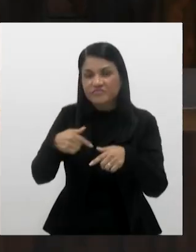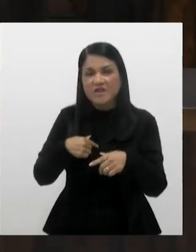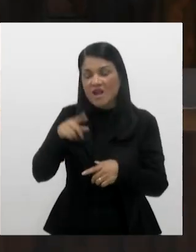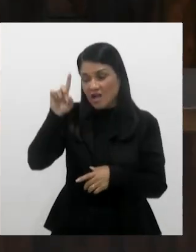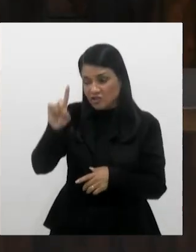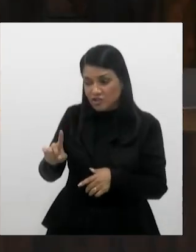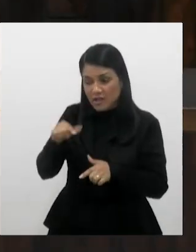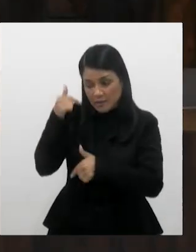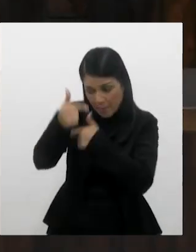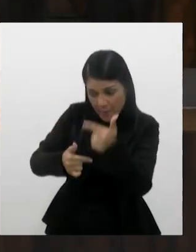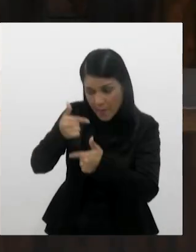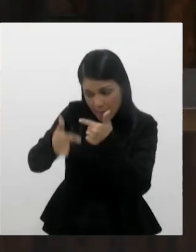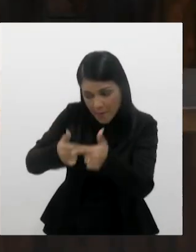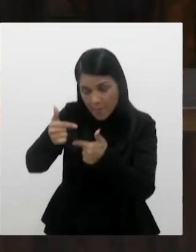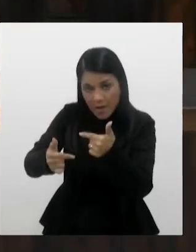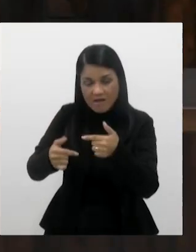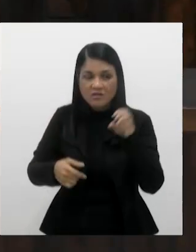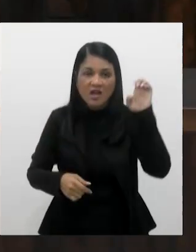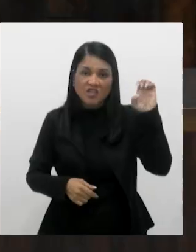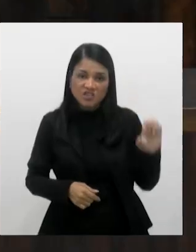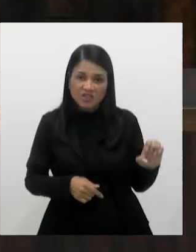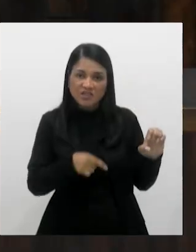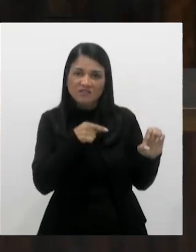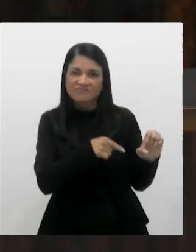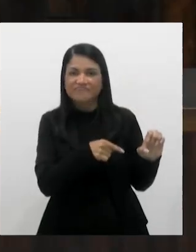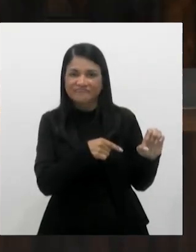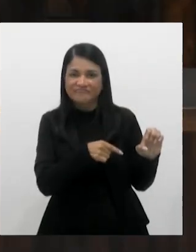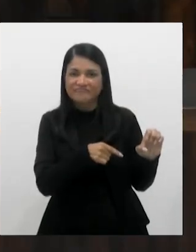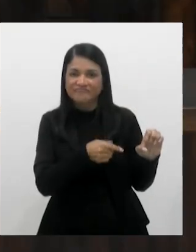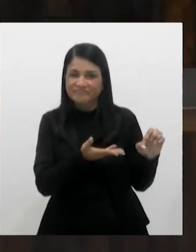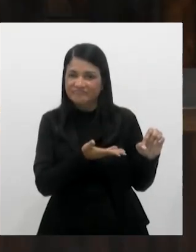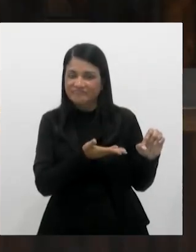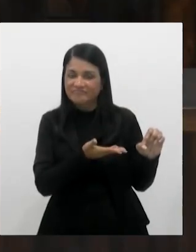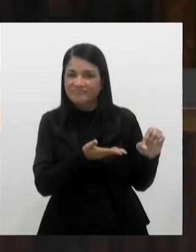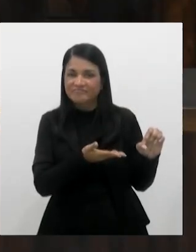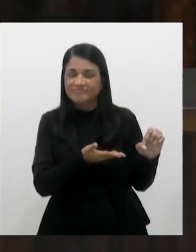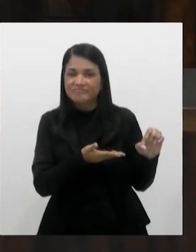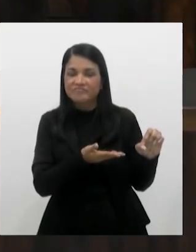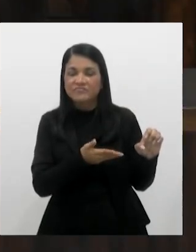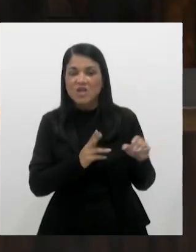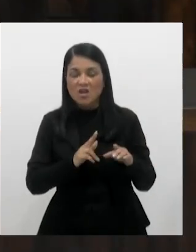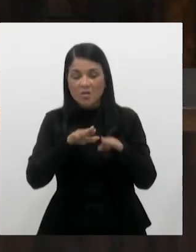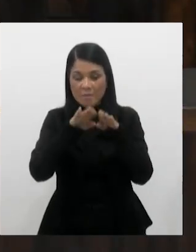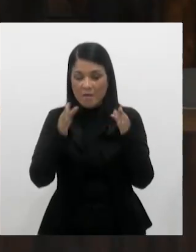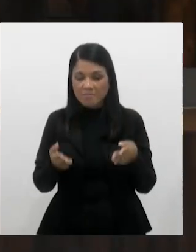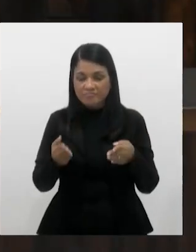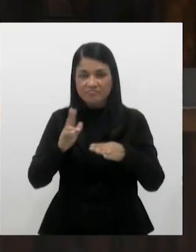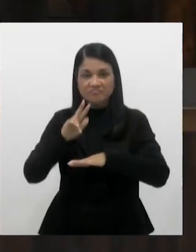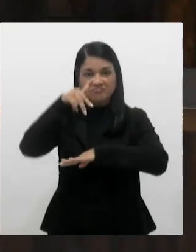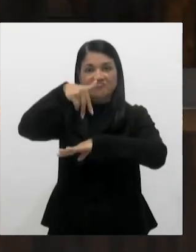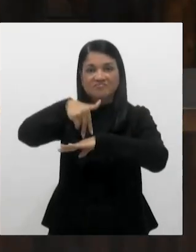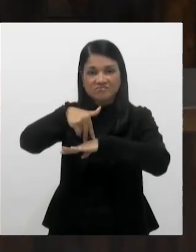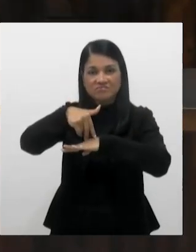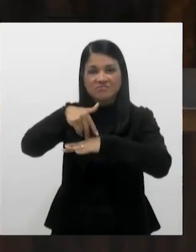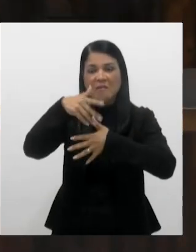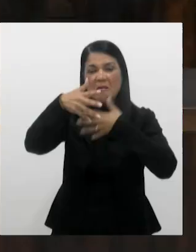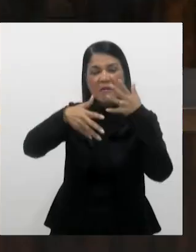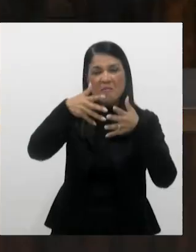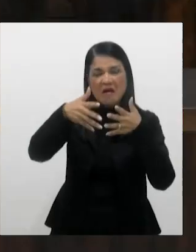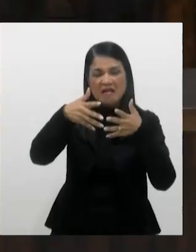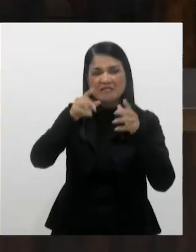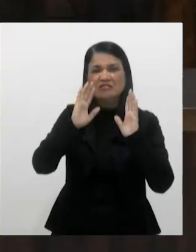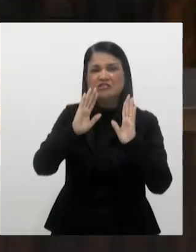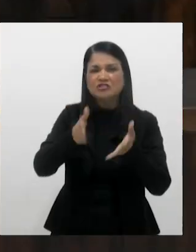trabalho correto, e aí a esquerda sempre usa, às vezes, muitas das vezes as pessoas usam os palanques, né? Através de quê? De coisas